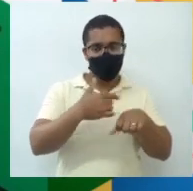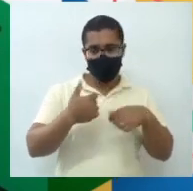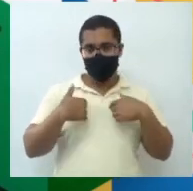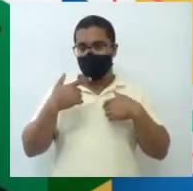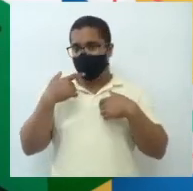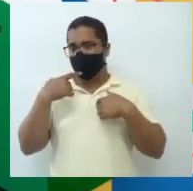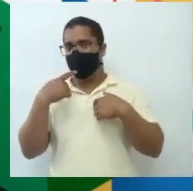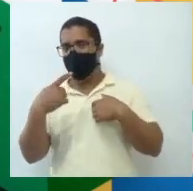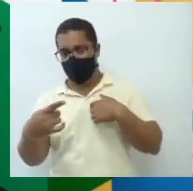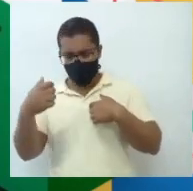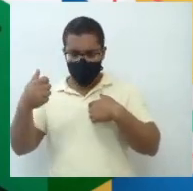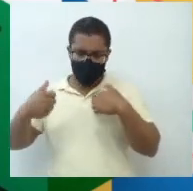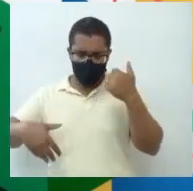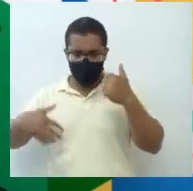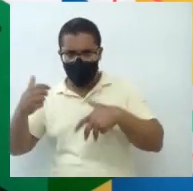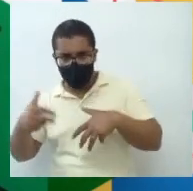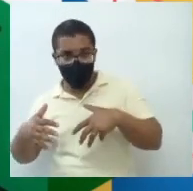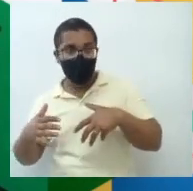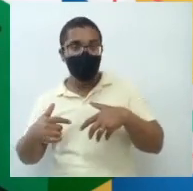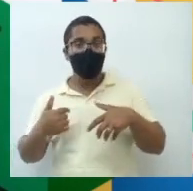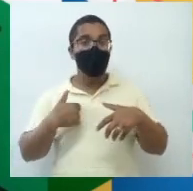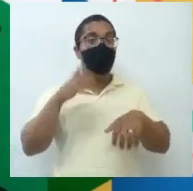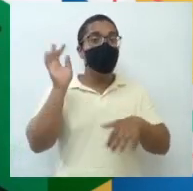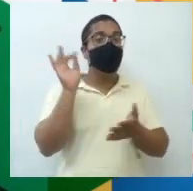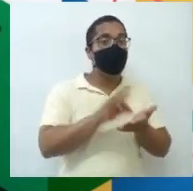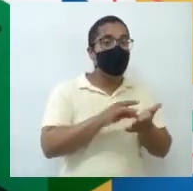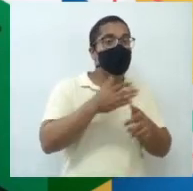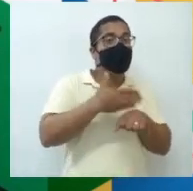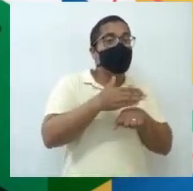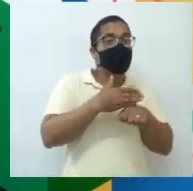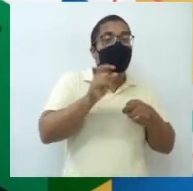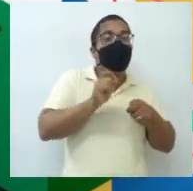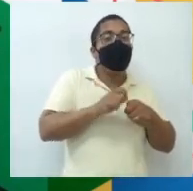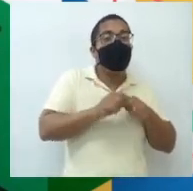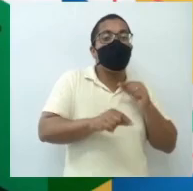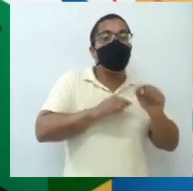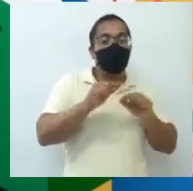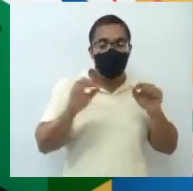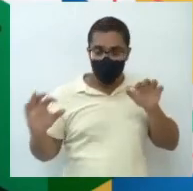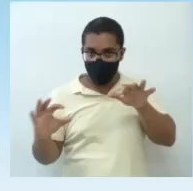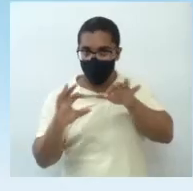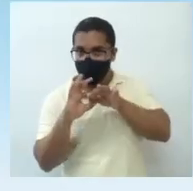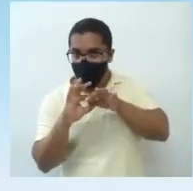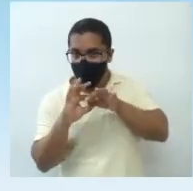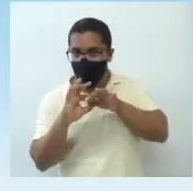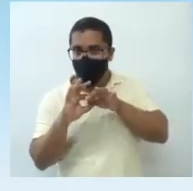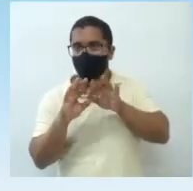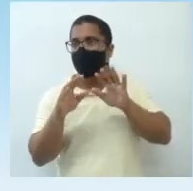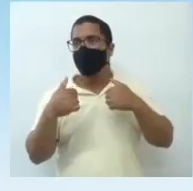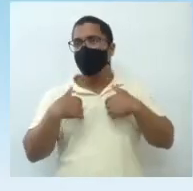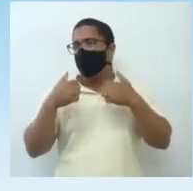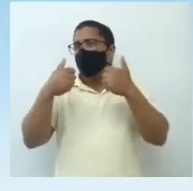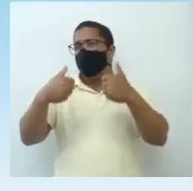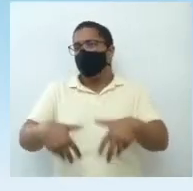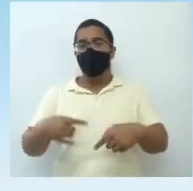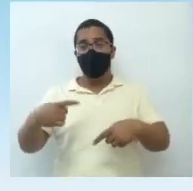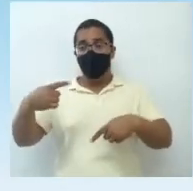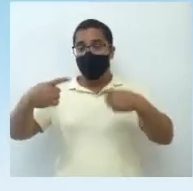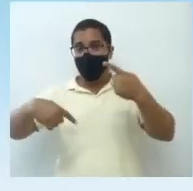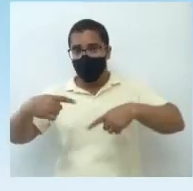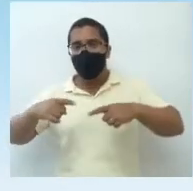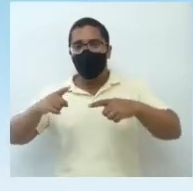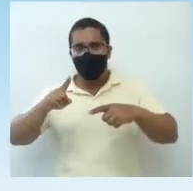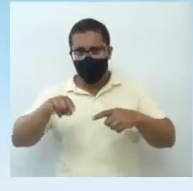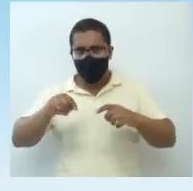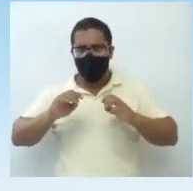falo tem que com dizer com aquilo que eu faço se eu digo que política ética então